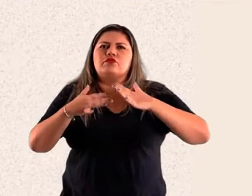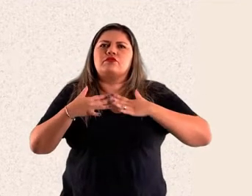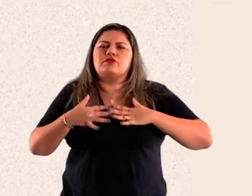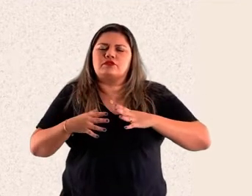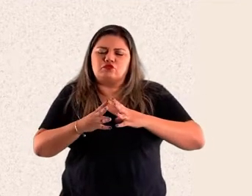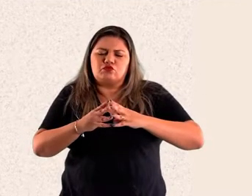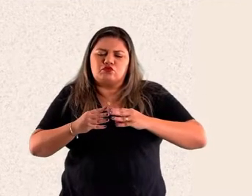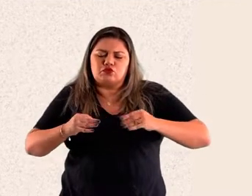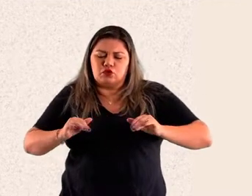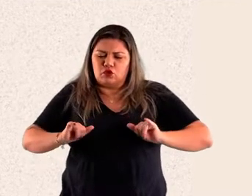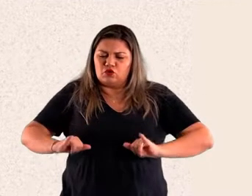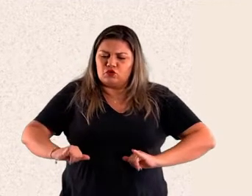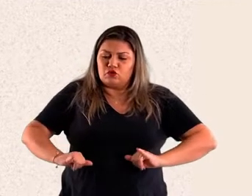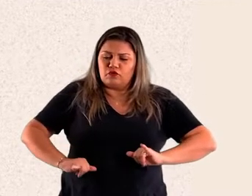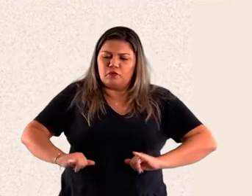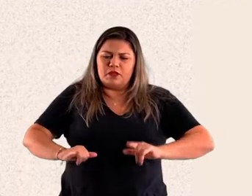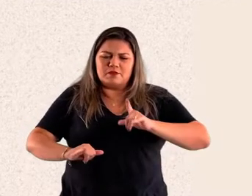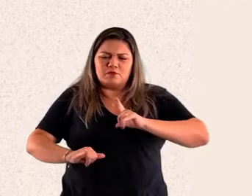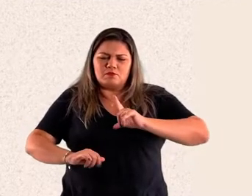felicidade